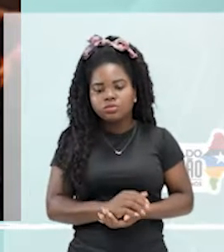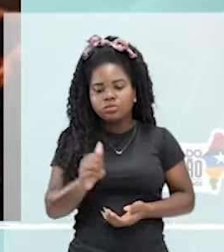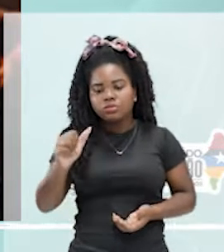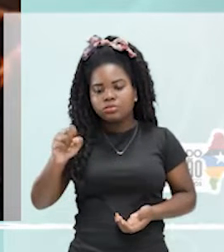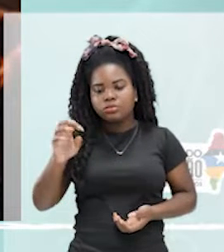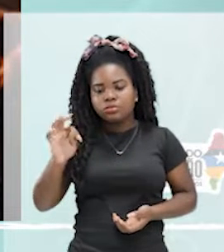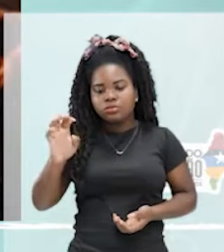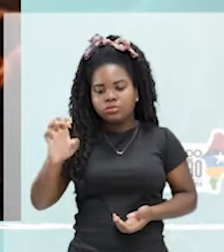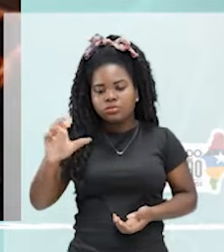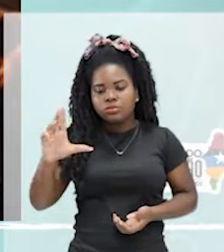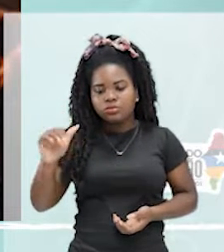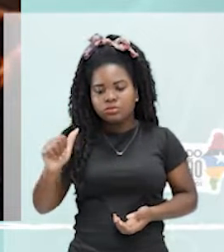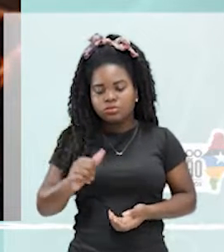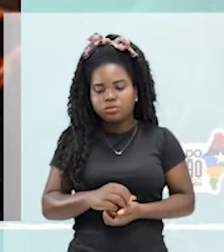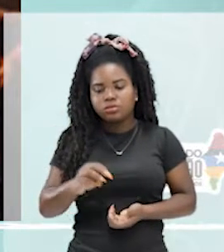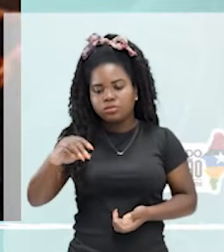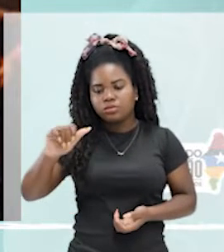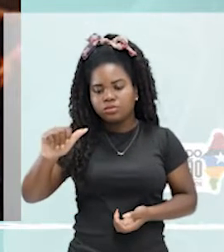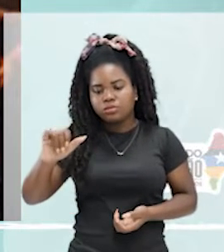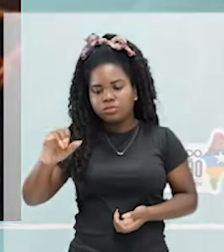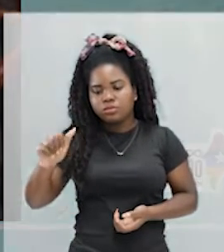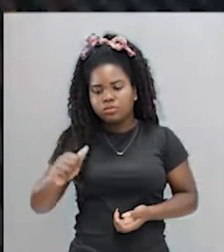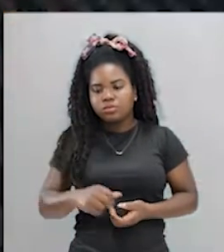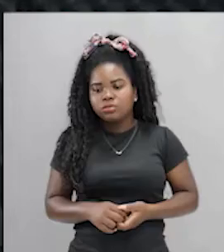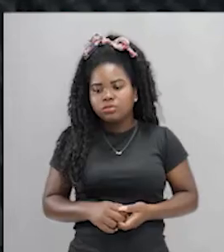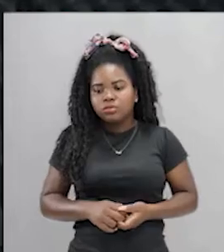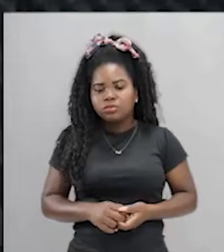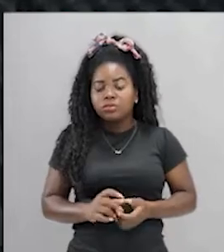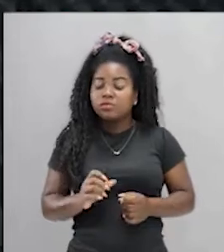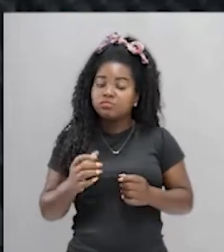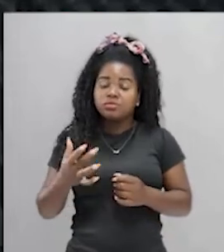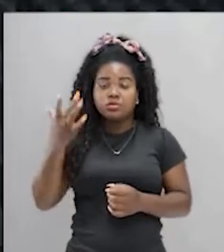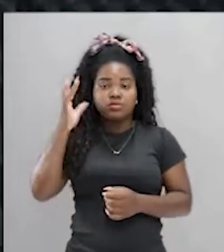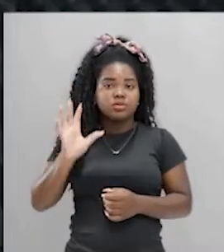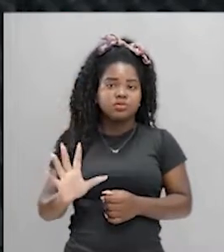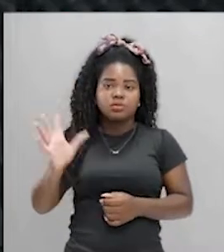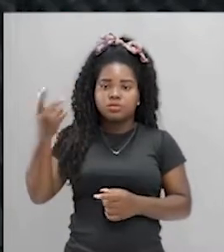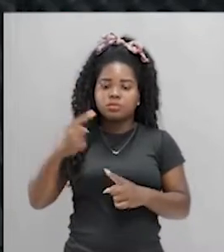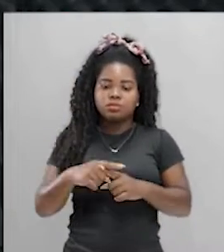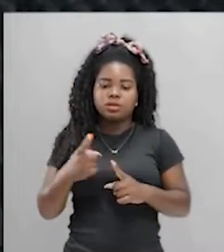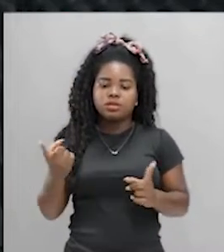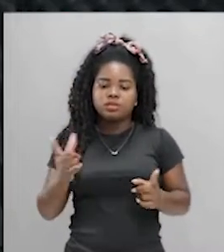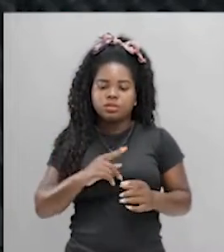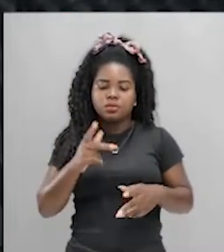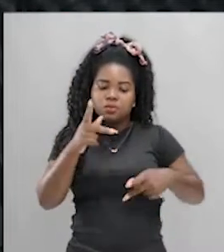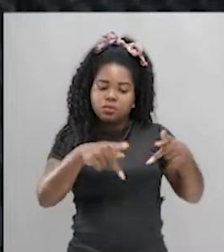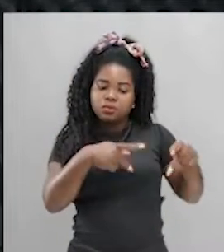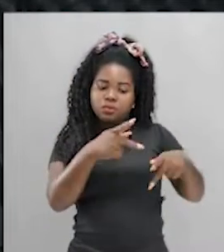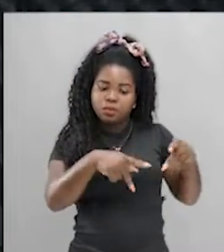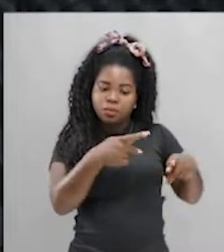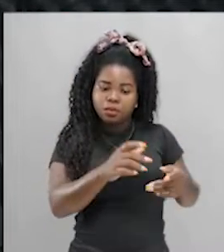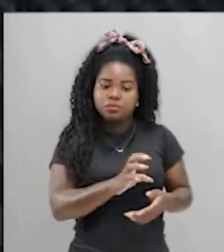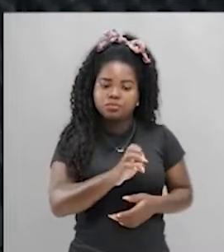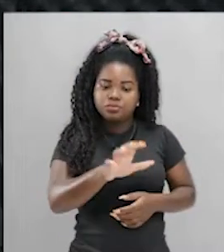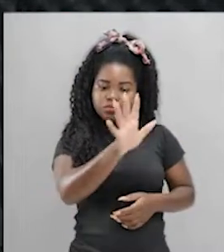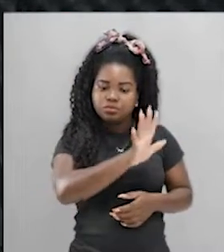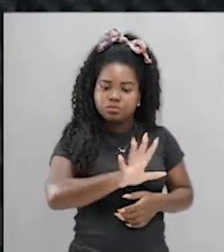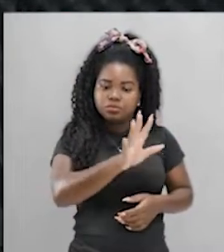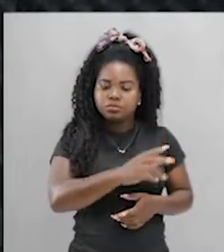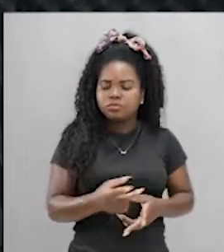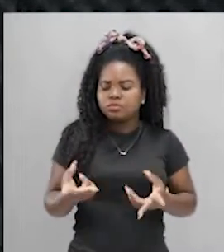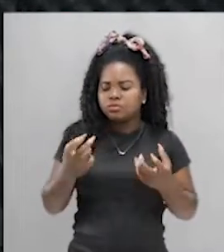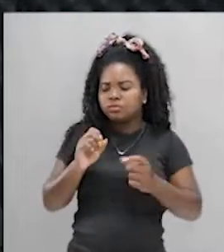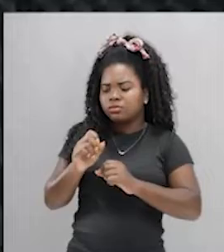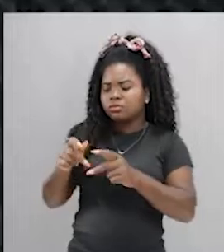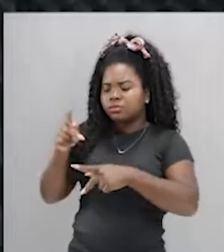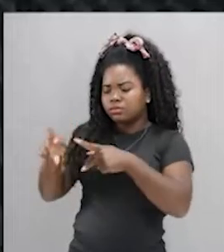maias. Gente, eu não tenho noção do que realmente aconteceu, mas você tem um povo, abre aspas, civilizado europeu, que vê um povo,